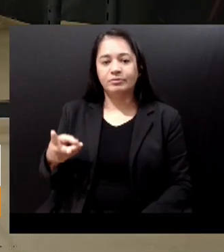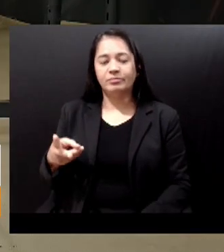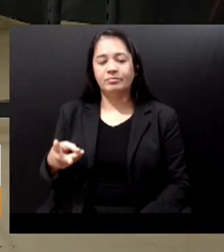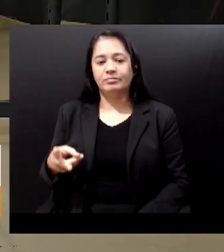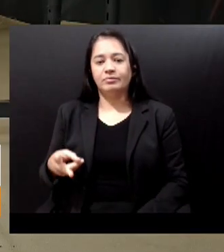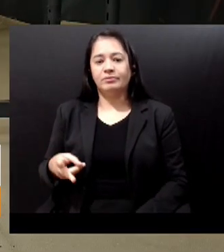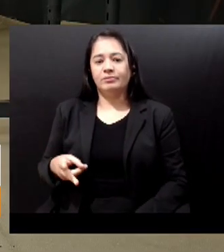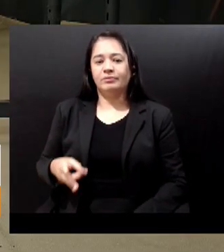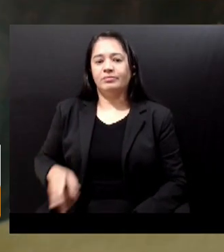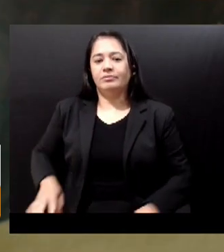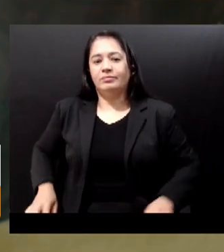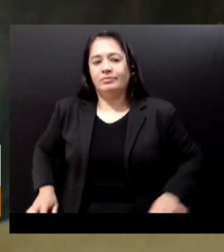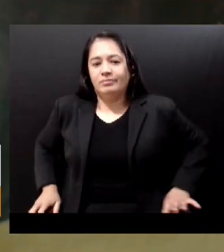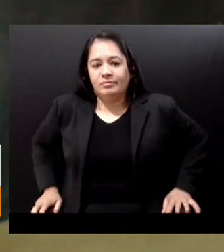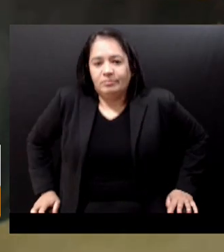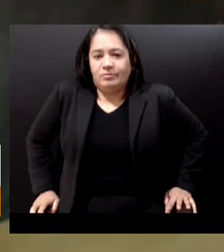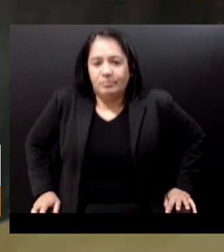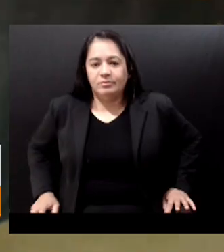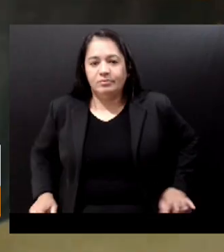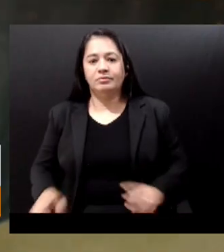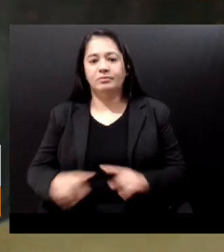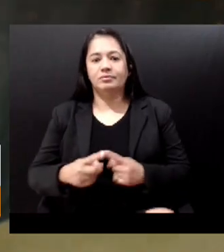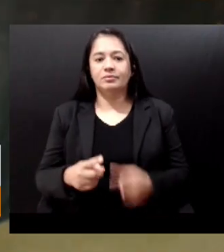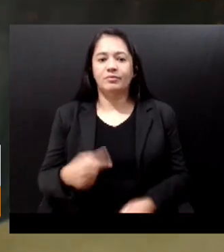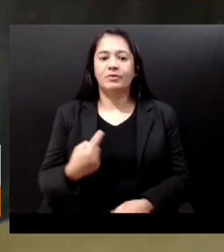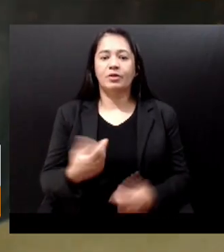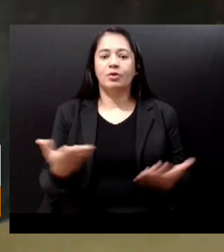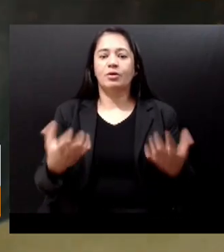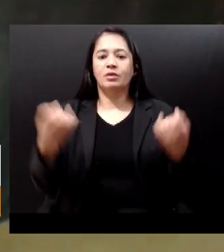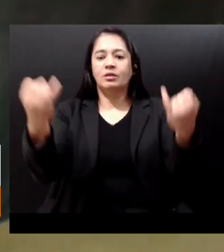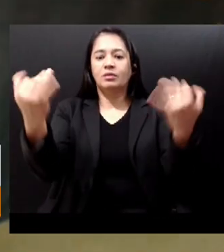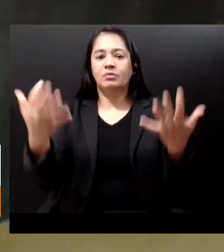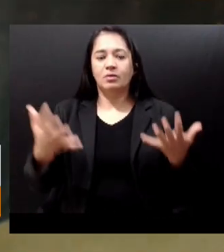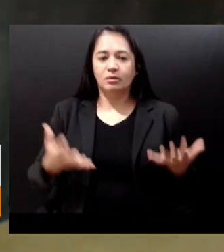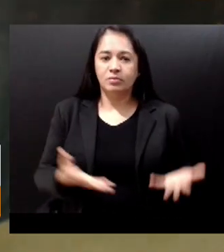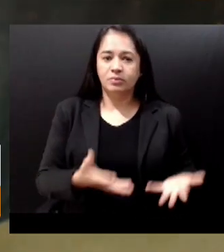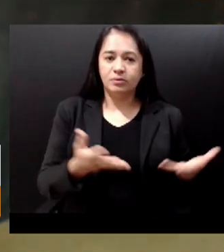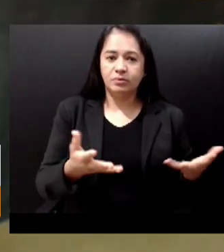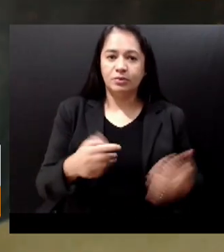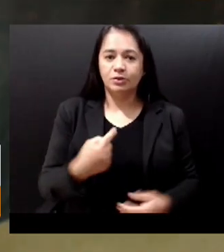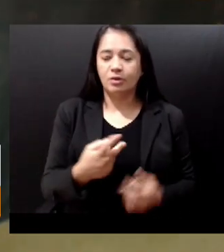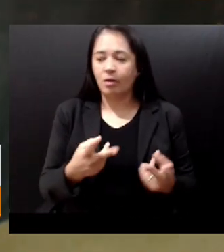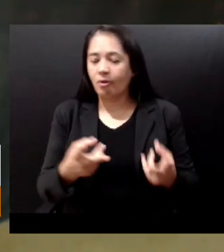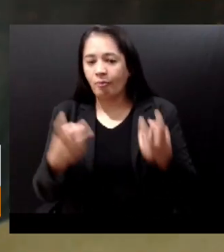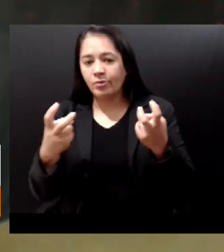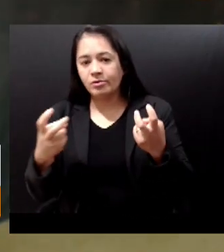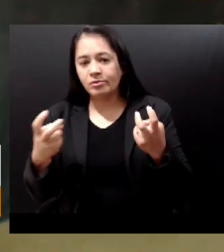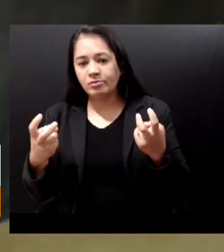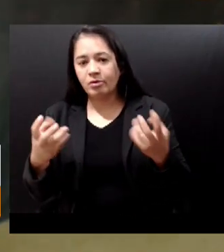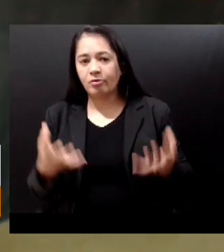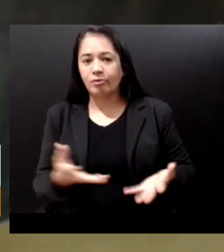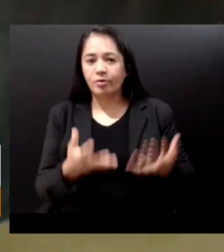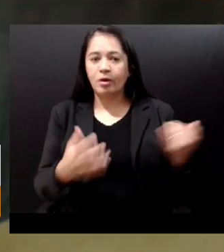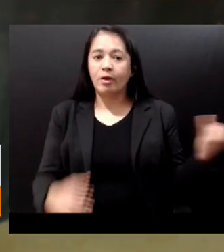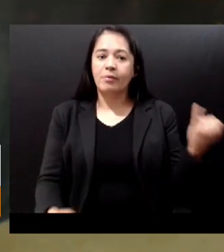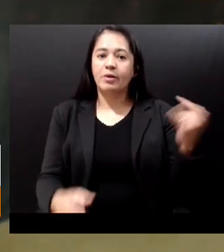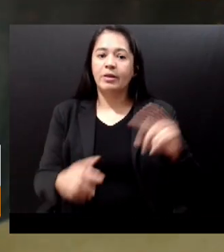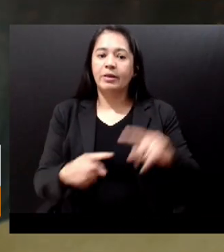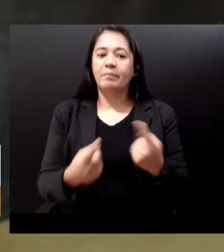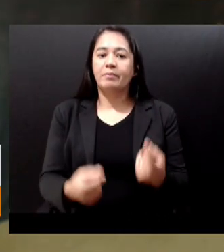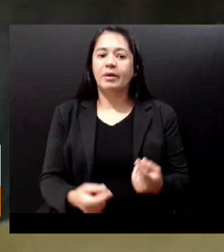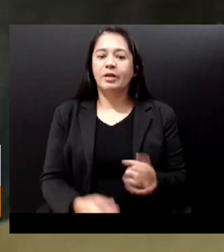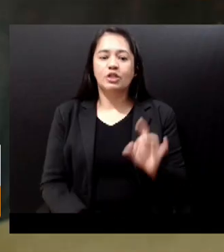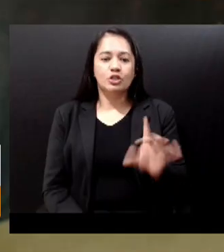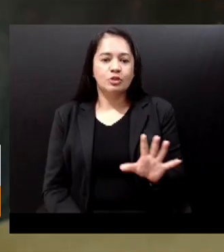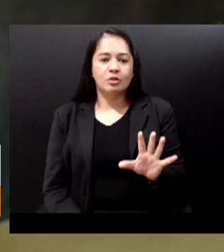hoje falamos que da motivação. Hoje a gente viu que a motivação é importante, mas ela não é suficiente. É a disciplina